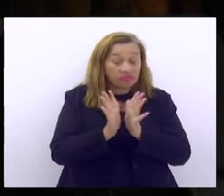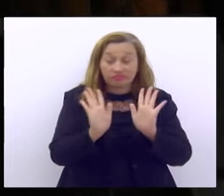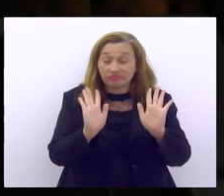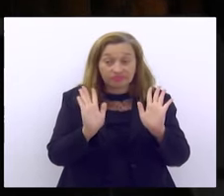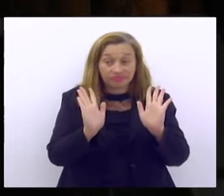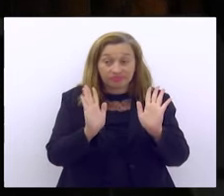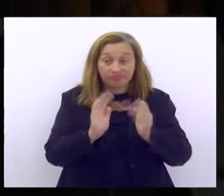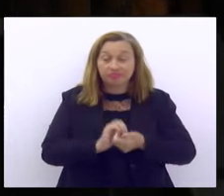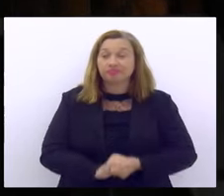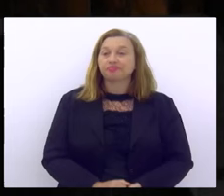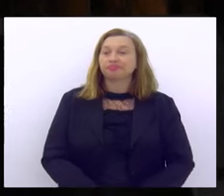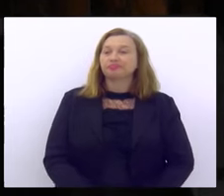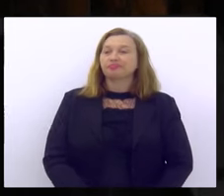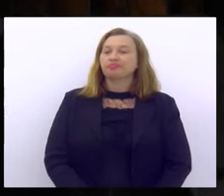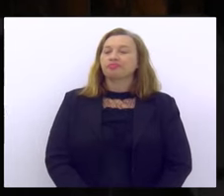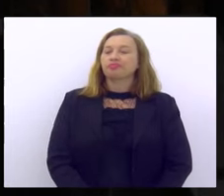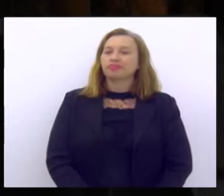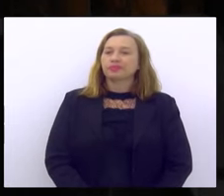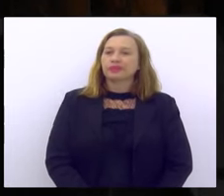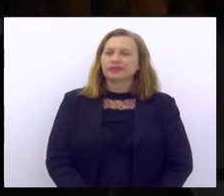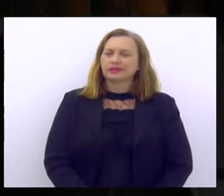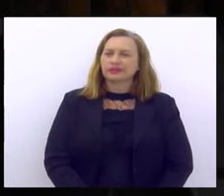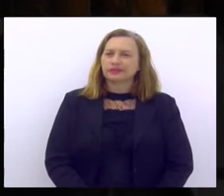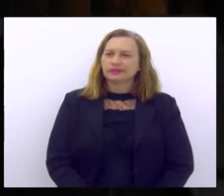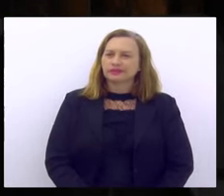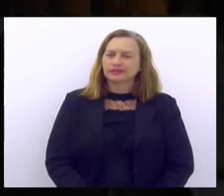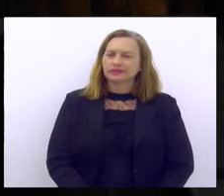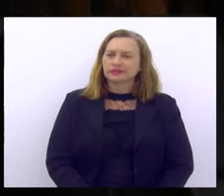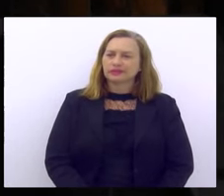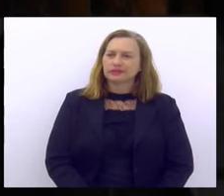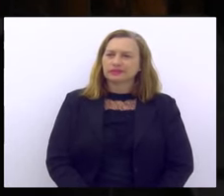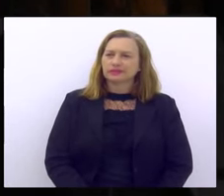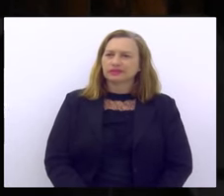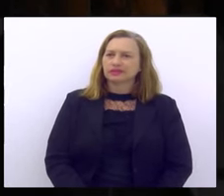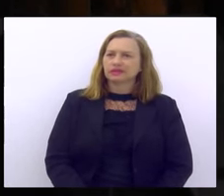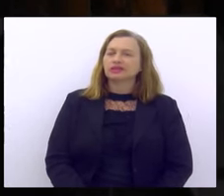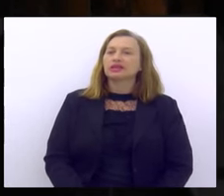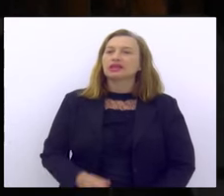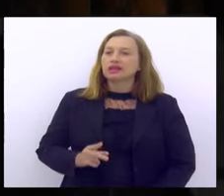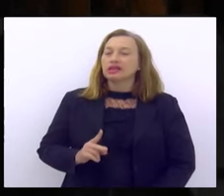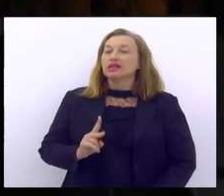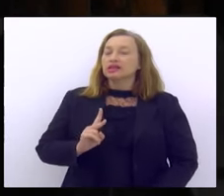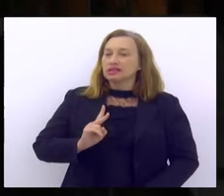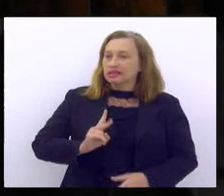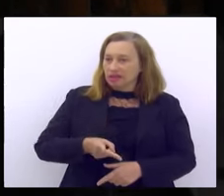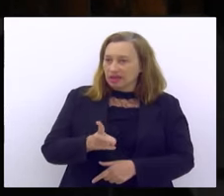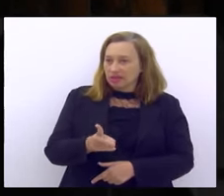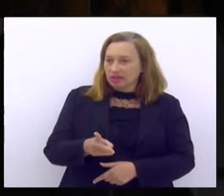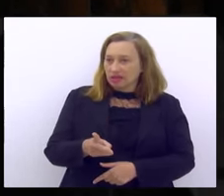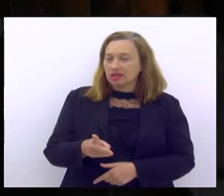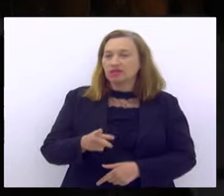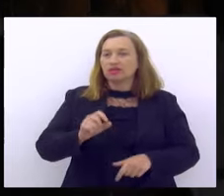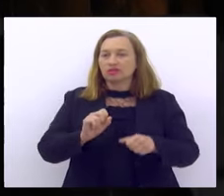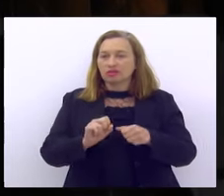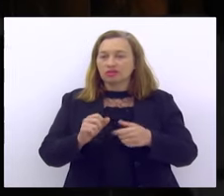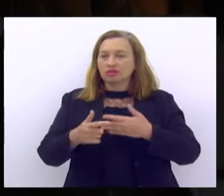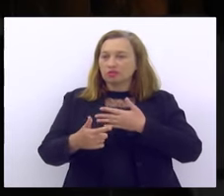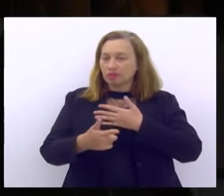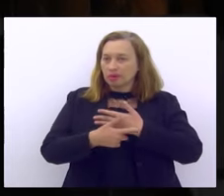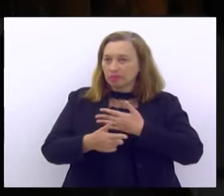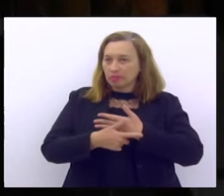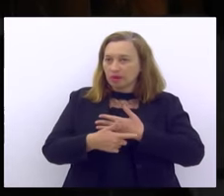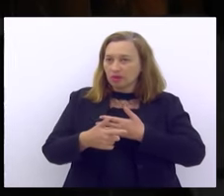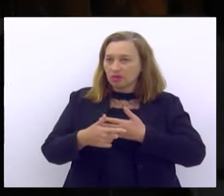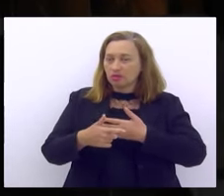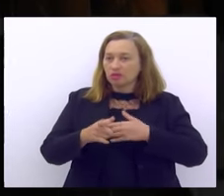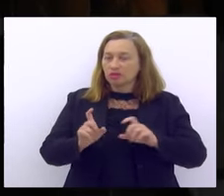imprensa e sempre que o faz, faz através de recortes, como fizeram ontem, que